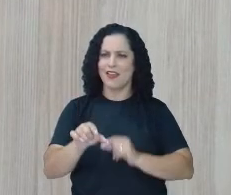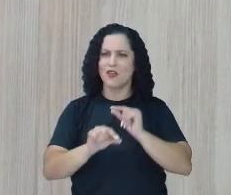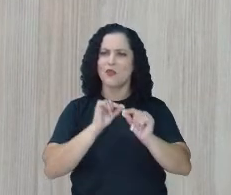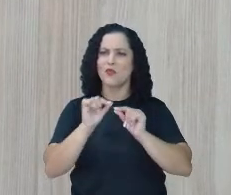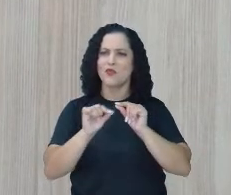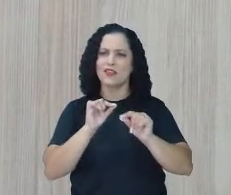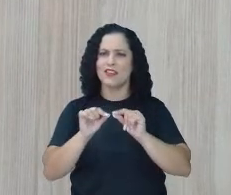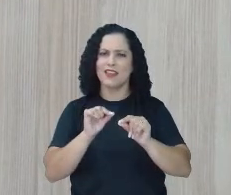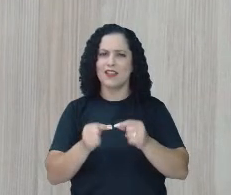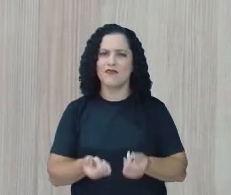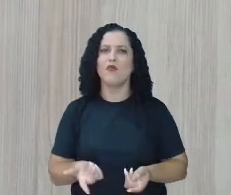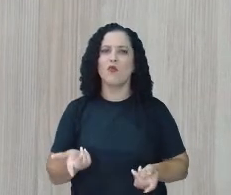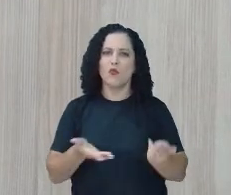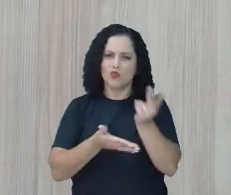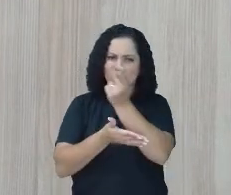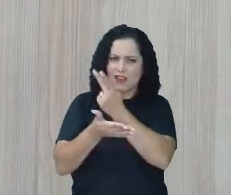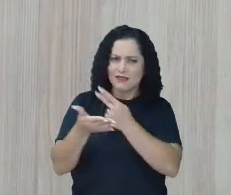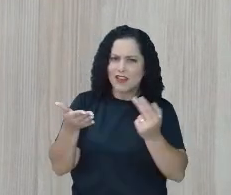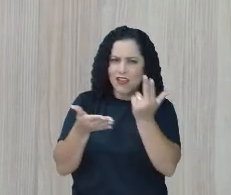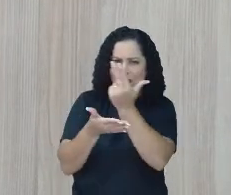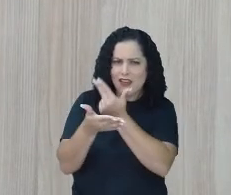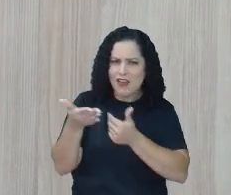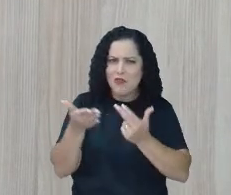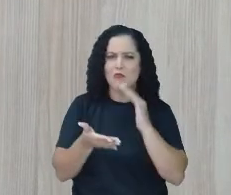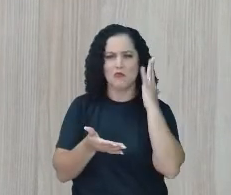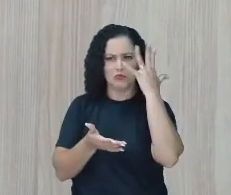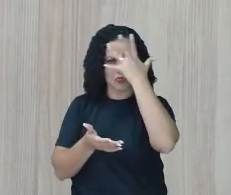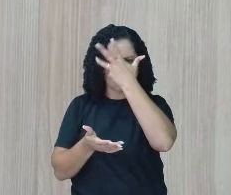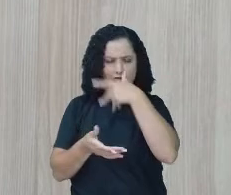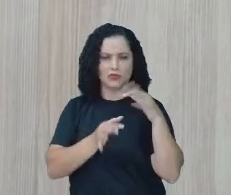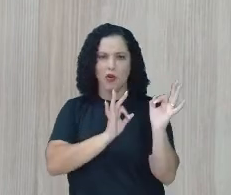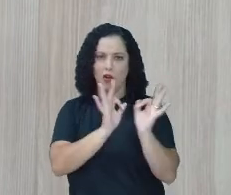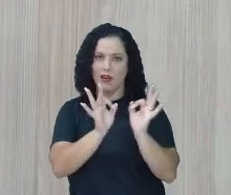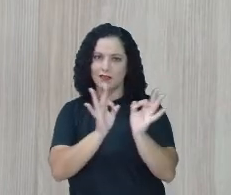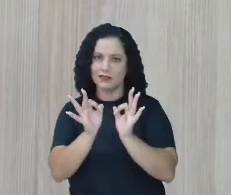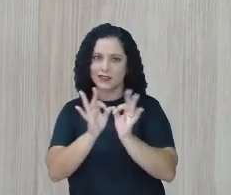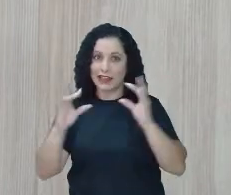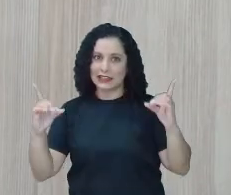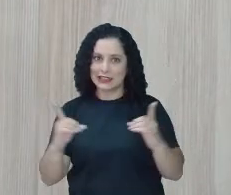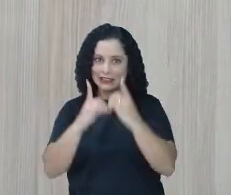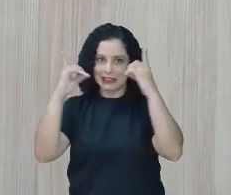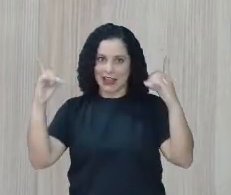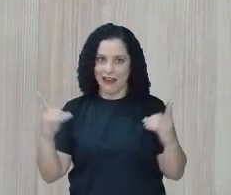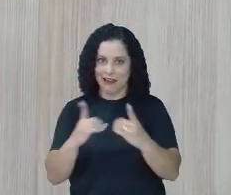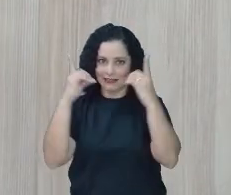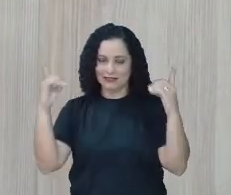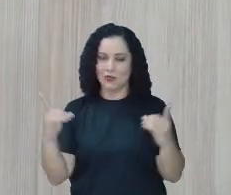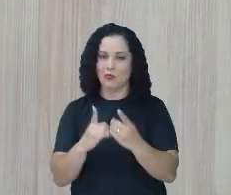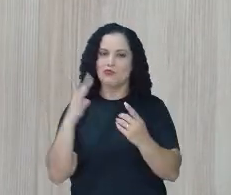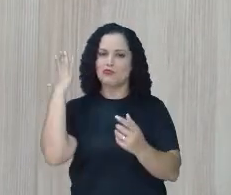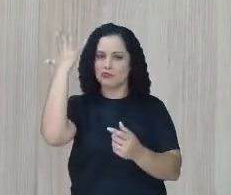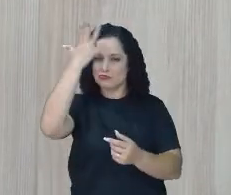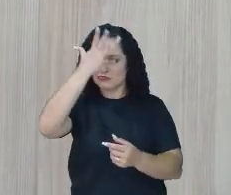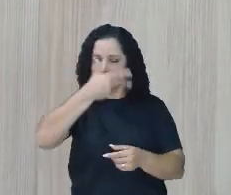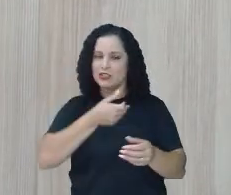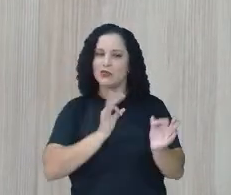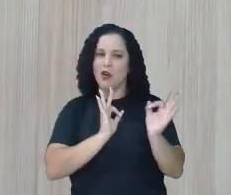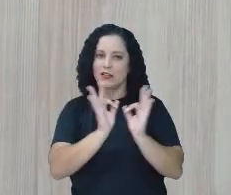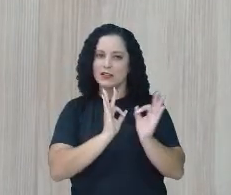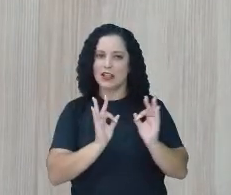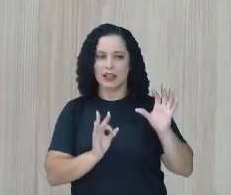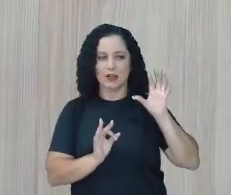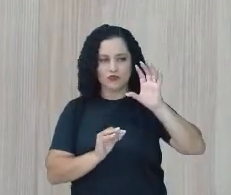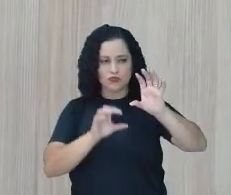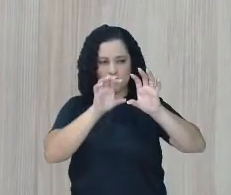fez aí do cubo. Que negócio bonito, não foi, gente? Foi mesmo. Ficou bem didático, bem bonitinho, colocando os cubinhos